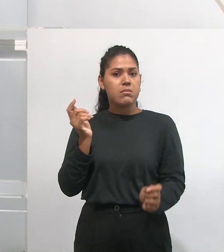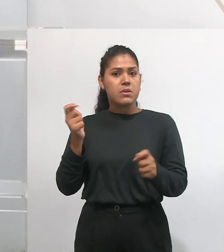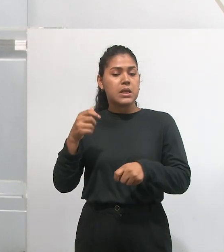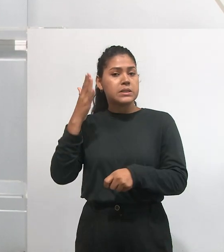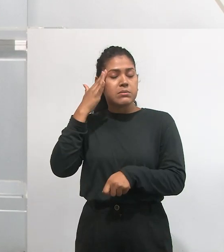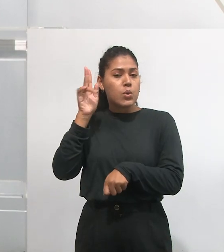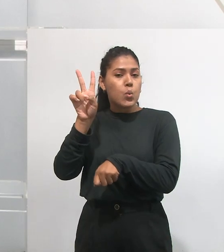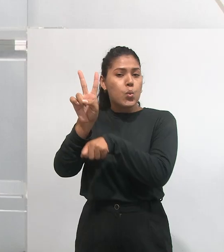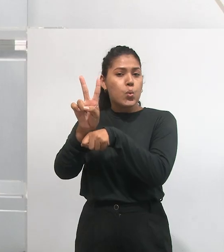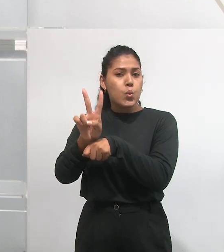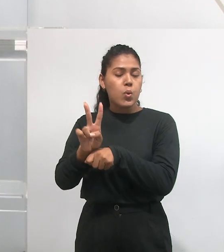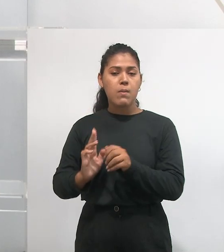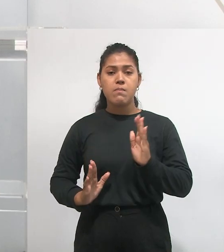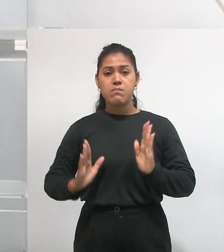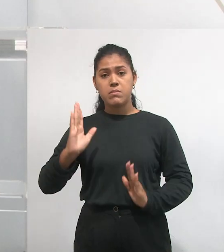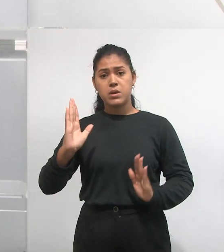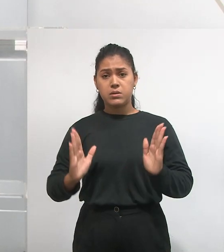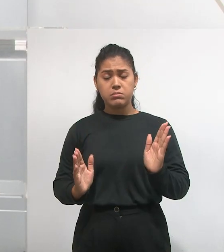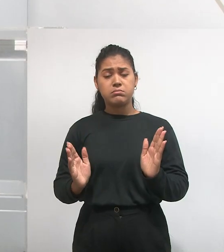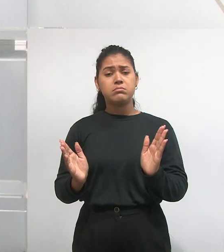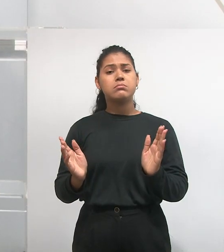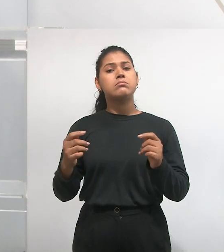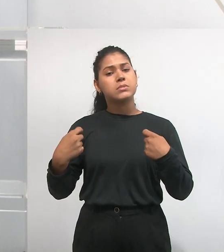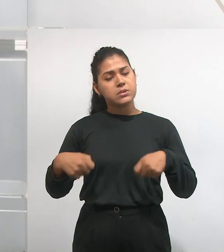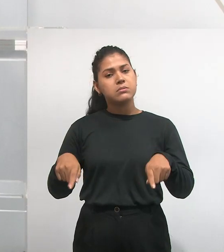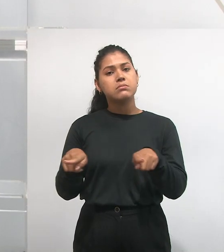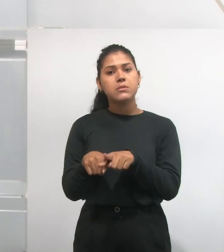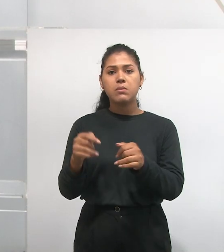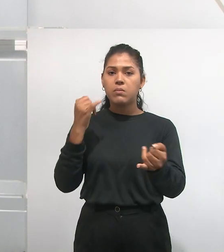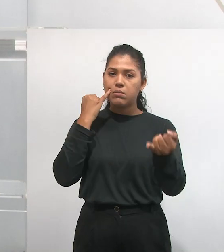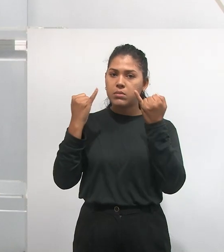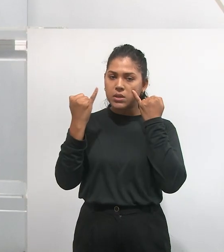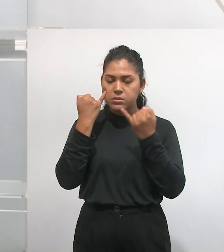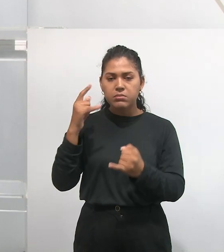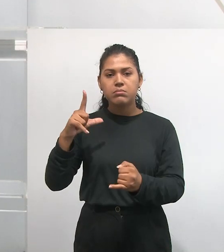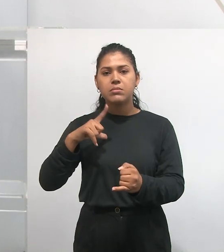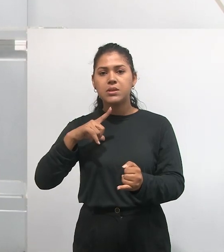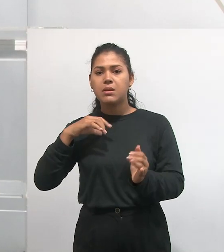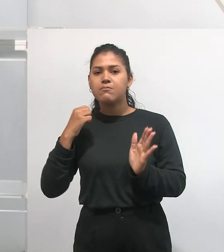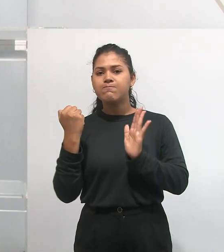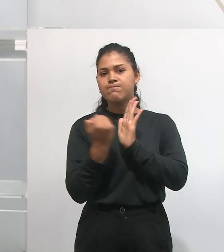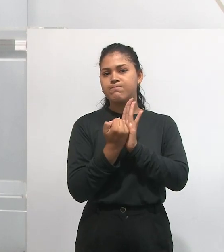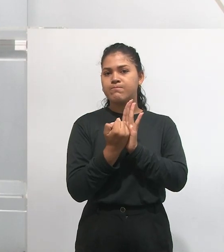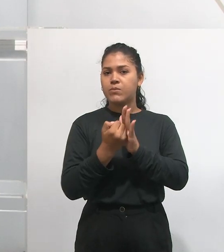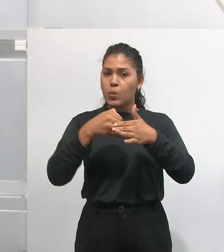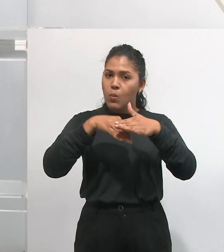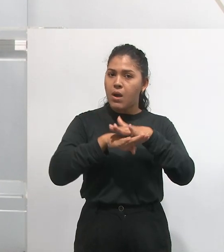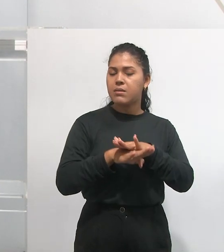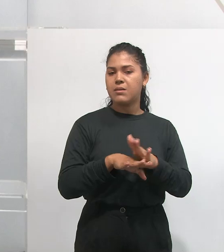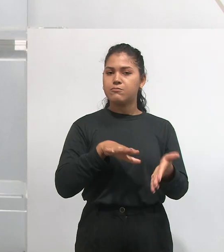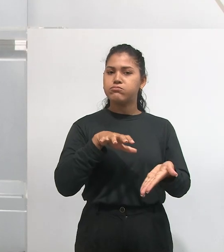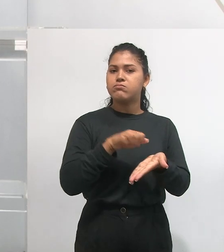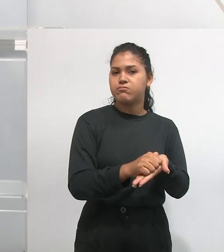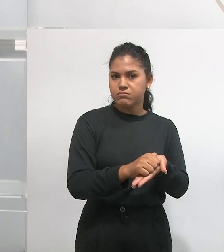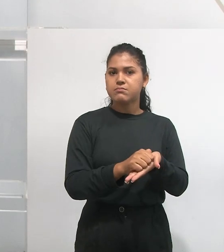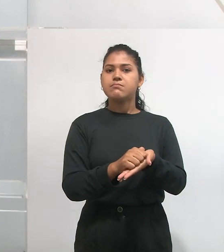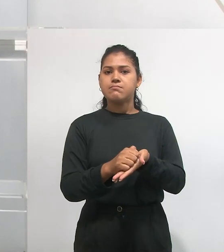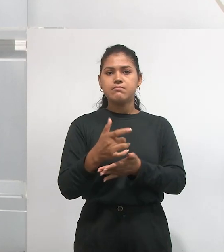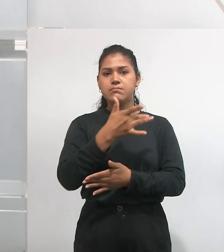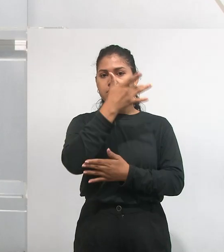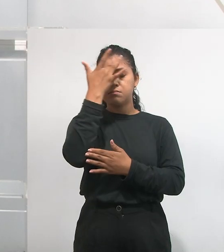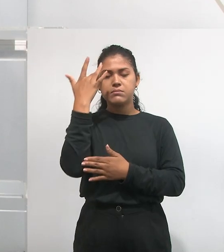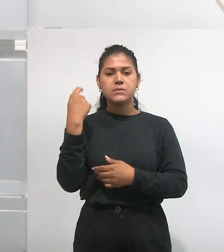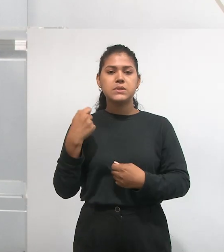muito para o equilíbrio do meio ambiente. E isso também precisa ser preservado. Essas pessoas precisam se sentir importantes